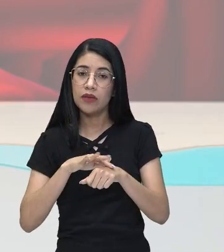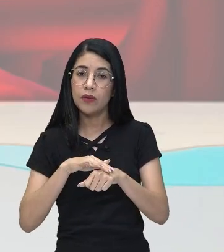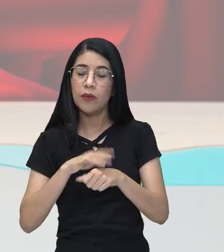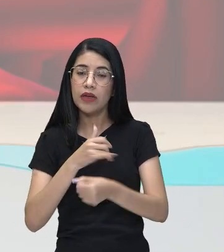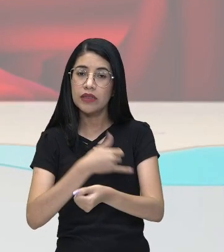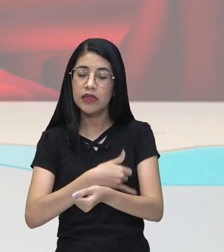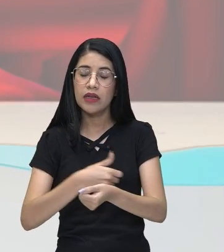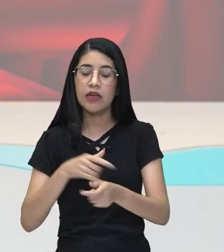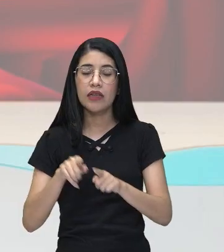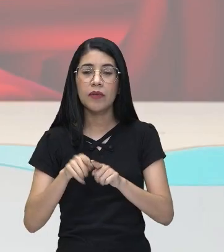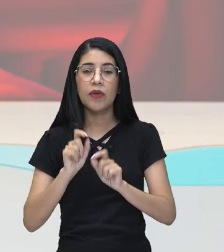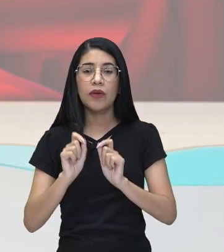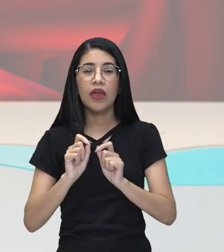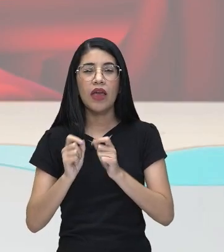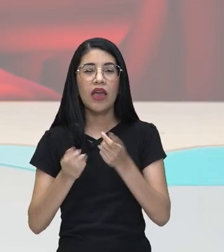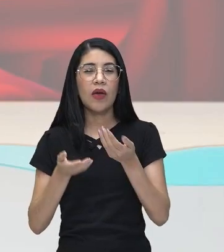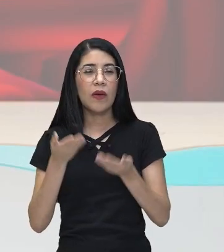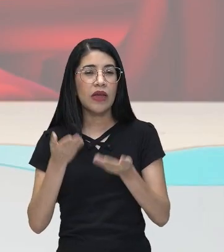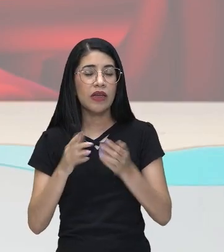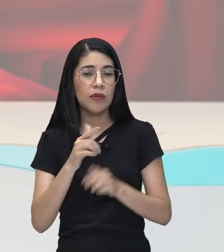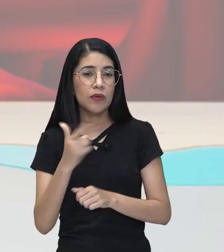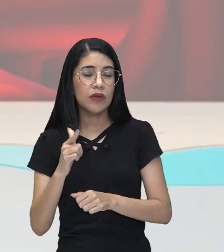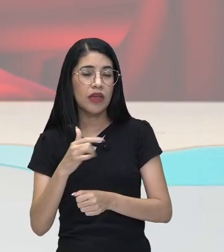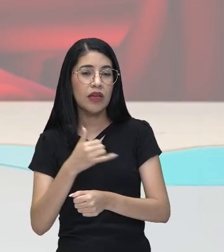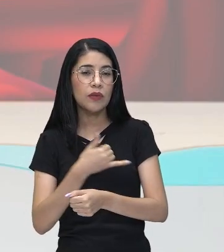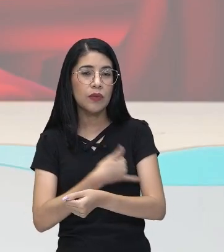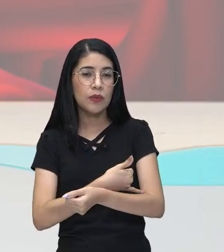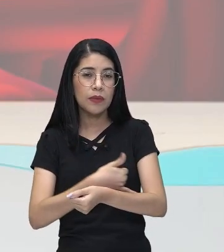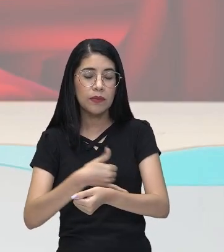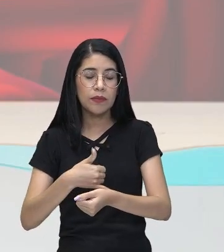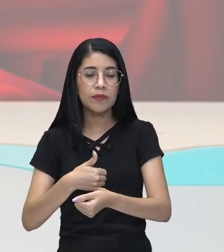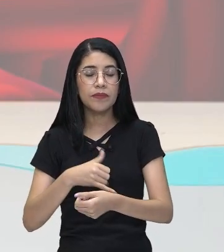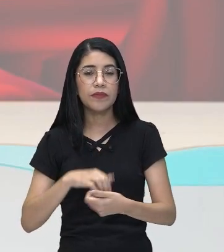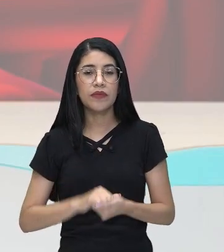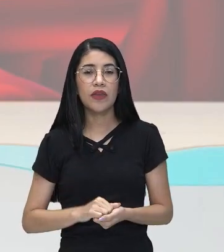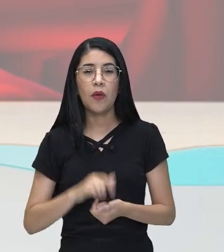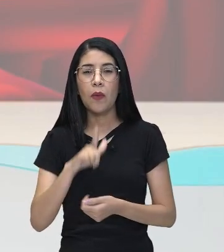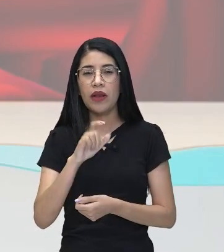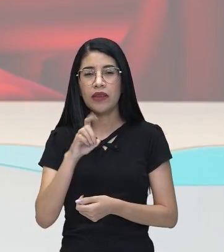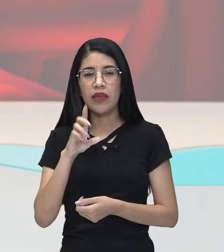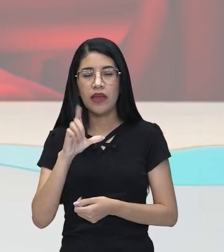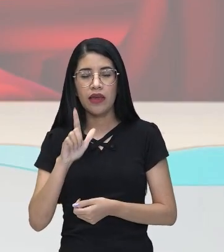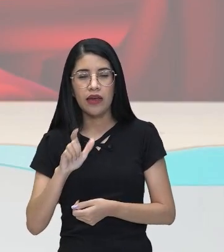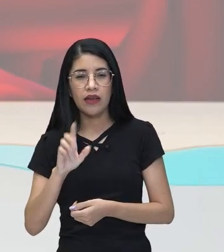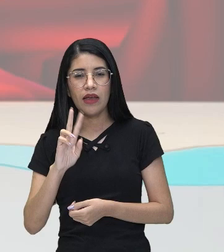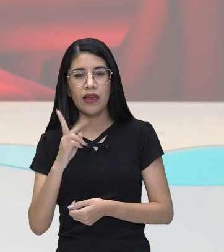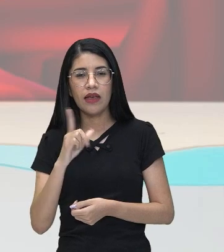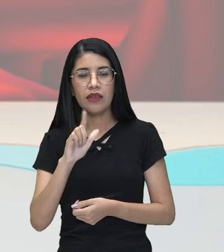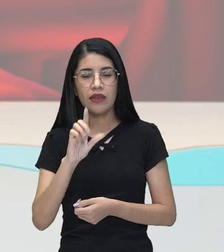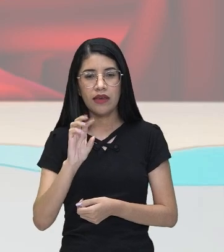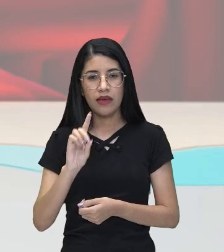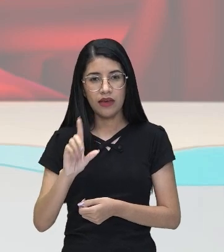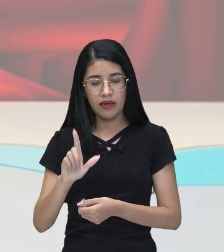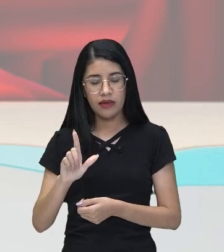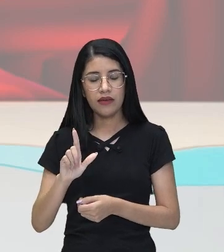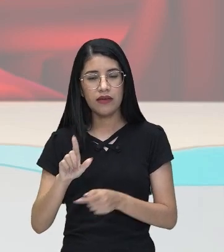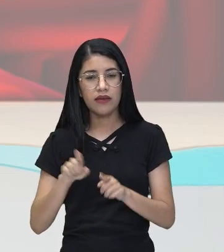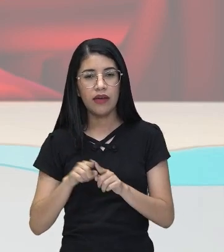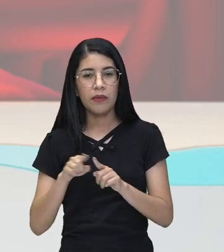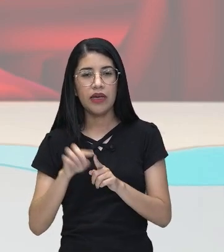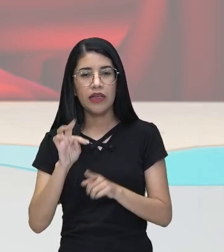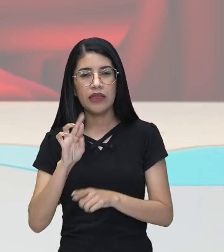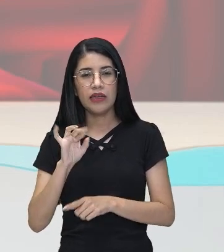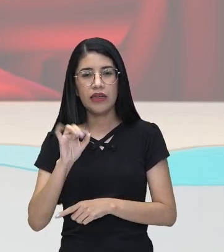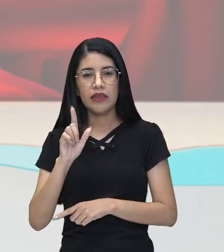um desequilíbrio da parte lipídica do nosso sangue. É o LDL, HDL, né?